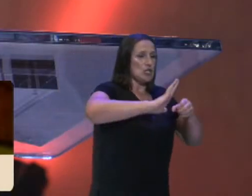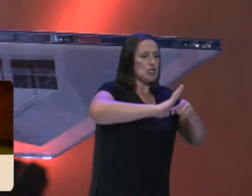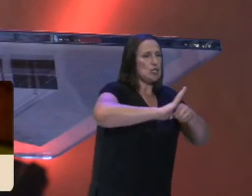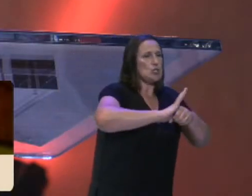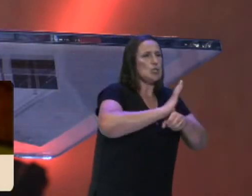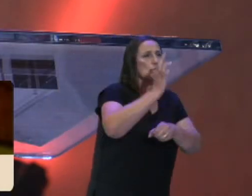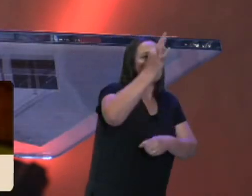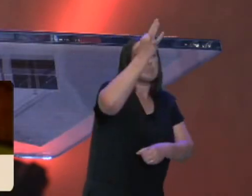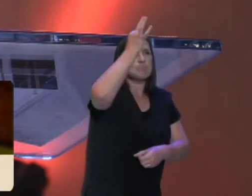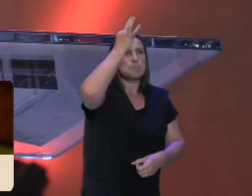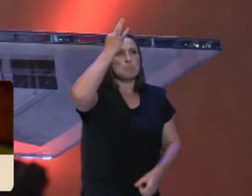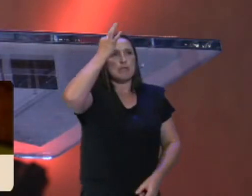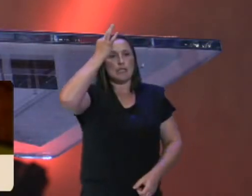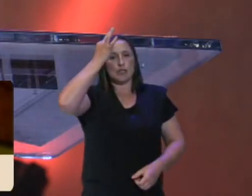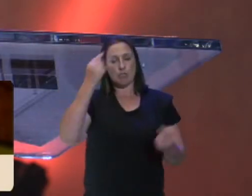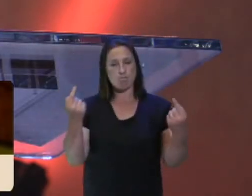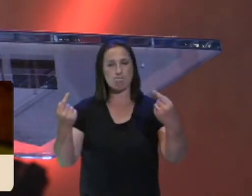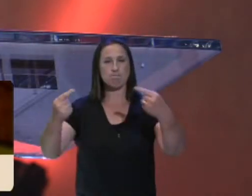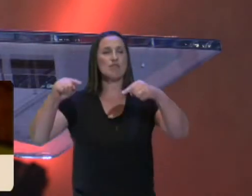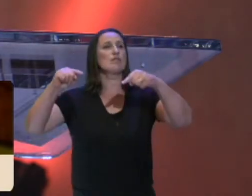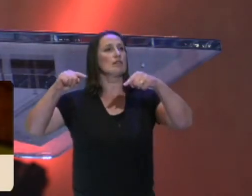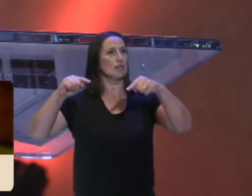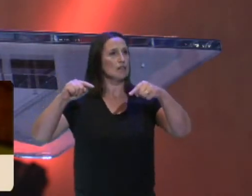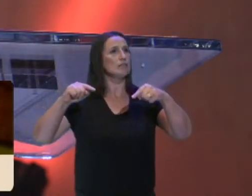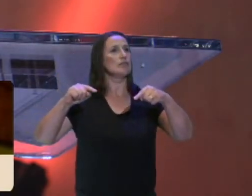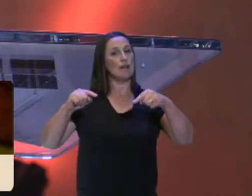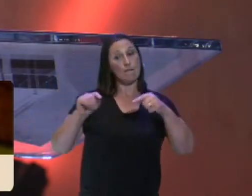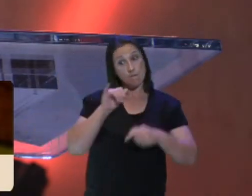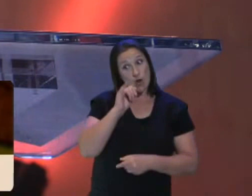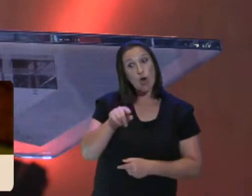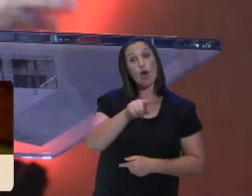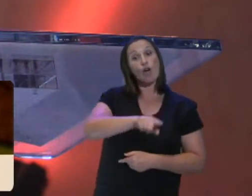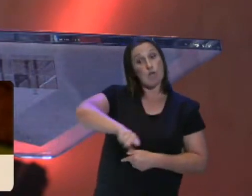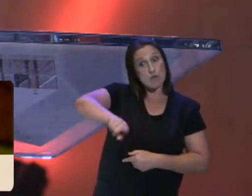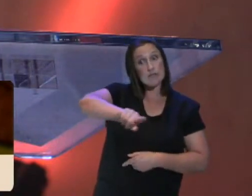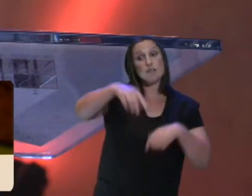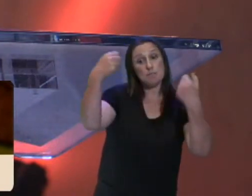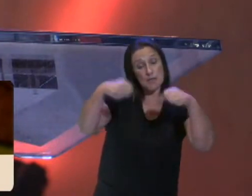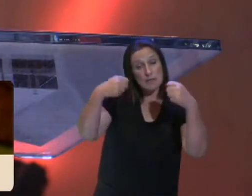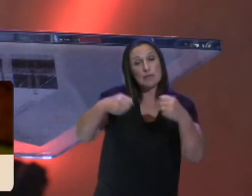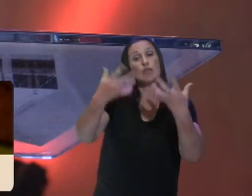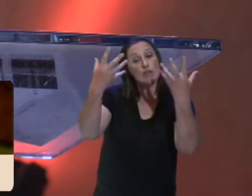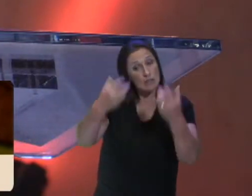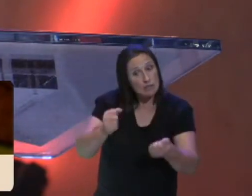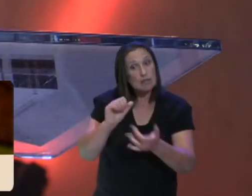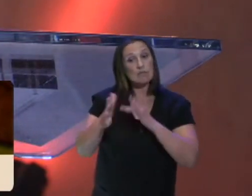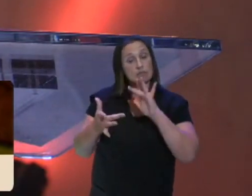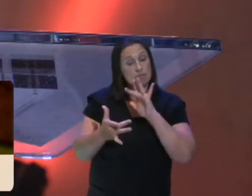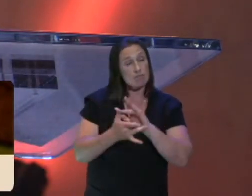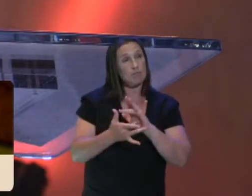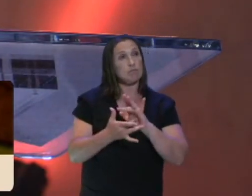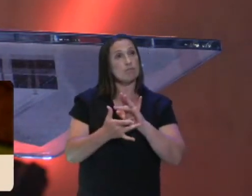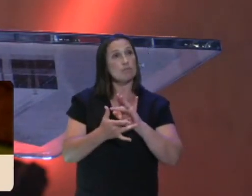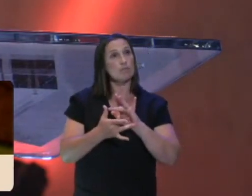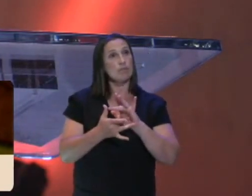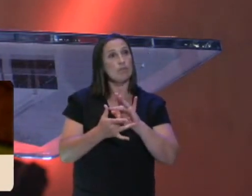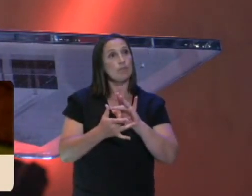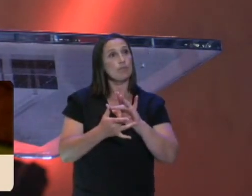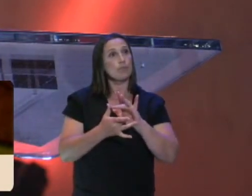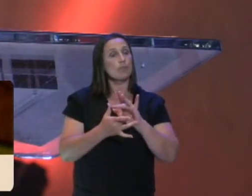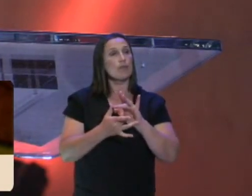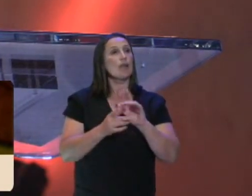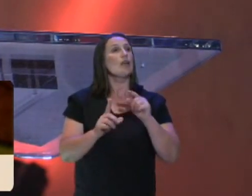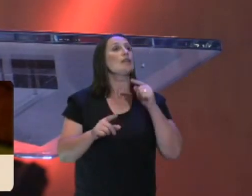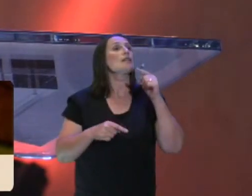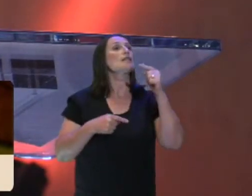aquele profeta que confrontava e que dizia: olha, vocês precisam se converter. E depois